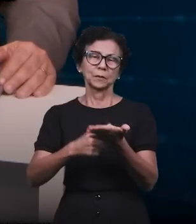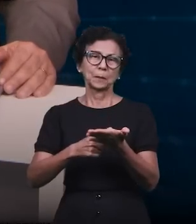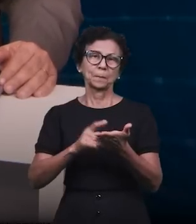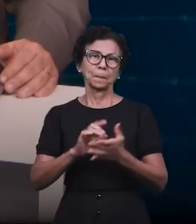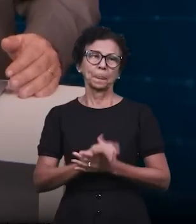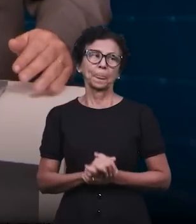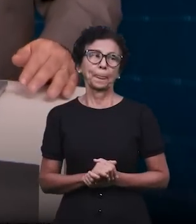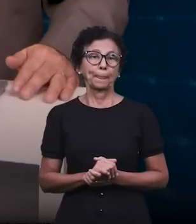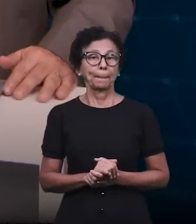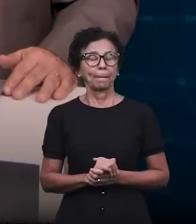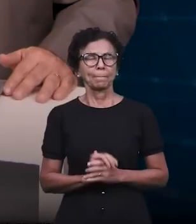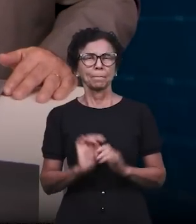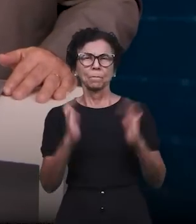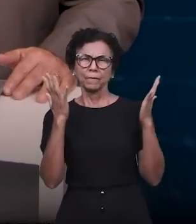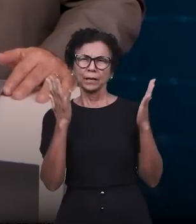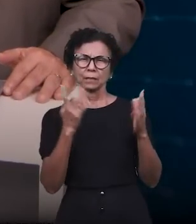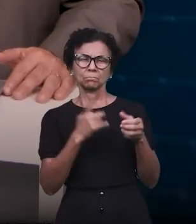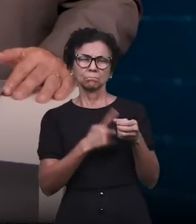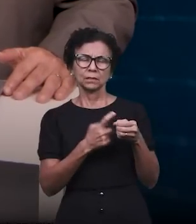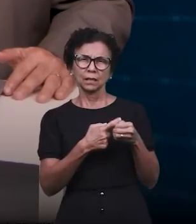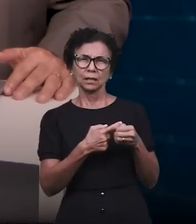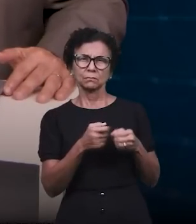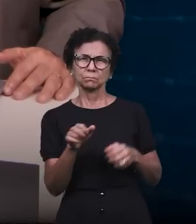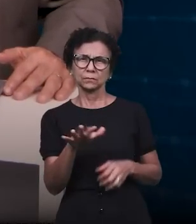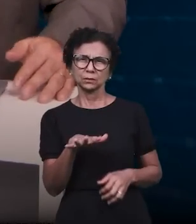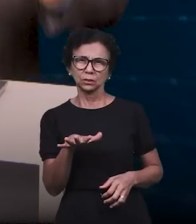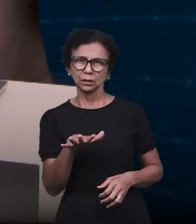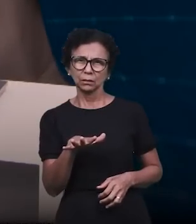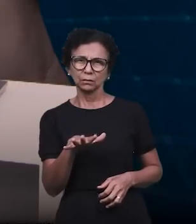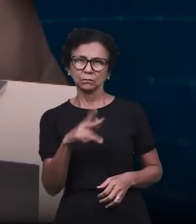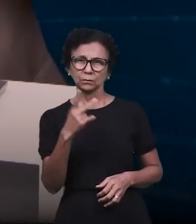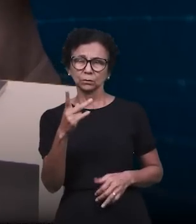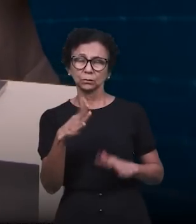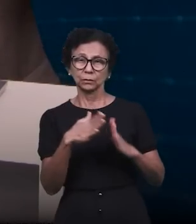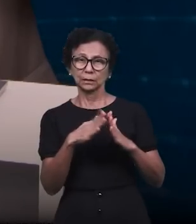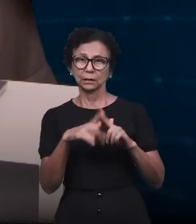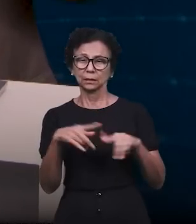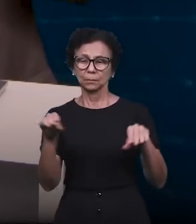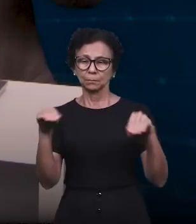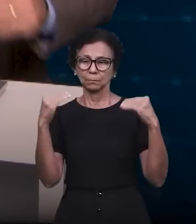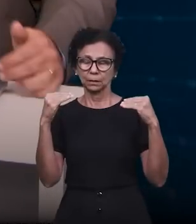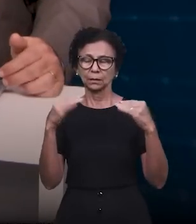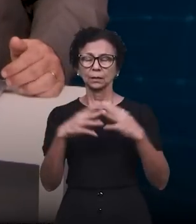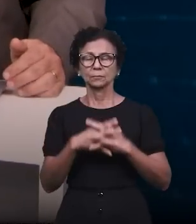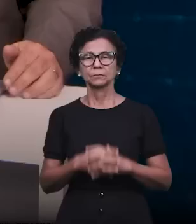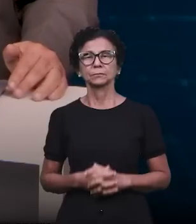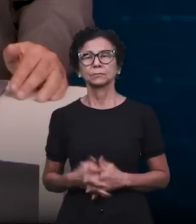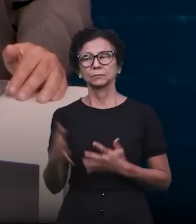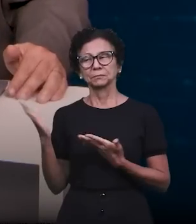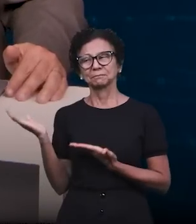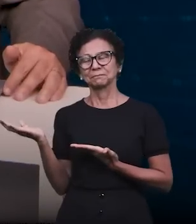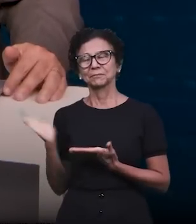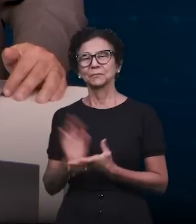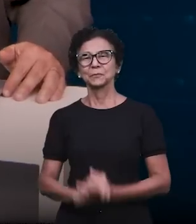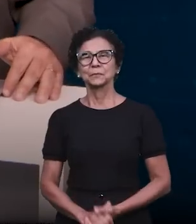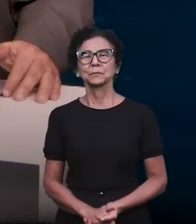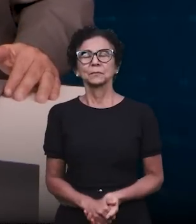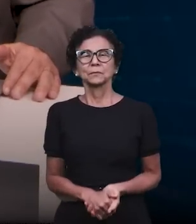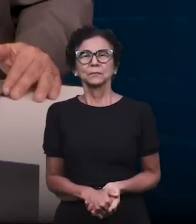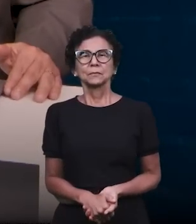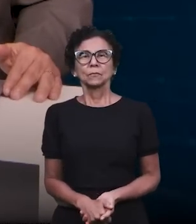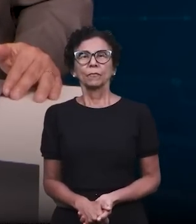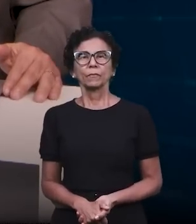Combinado? E se teve algum evento aí na sua cidade, em sua região, na sua igreja, manda para cá para o Manai News. Olha o nosso e-mail aí,